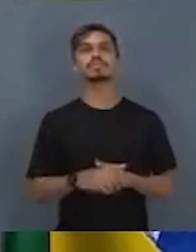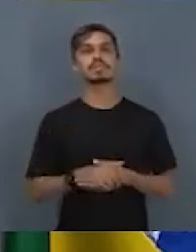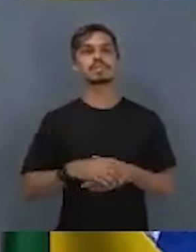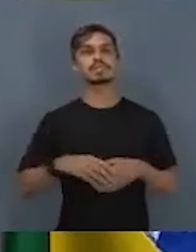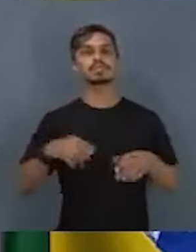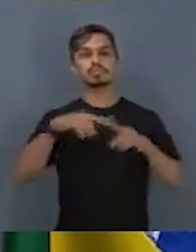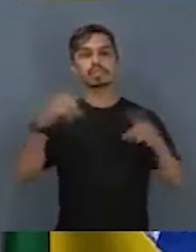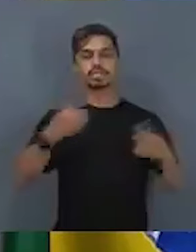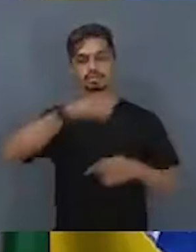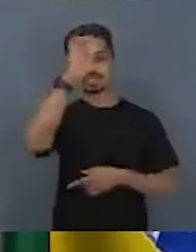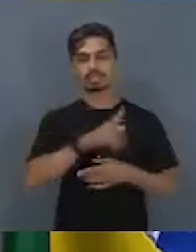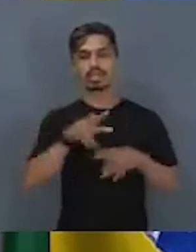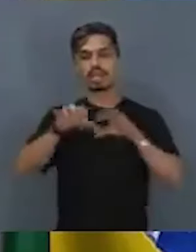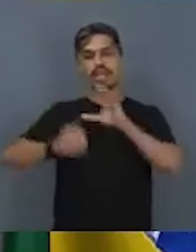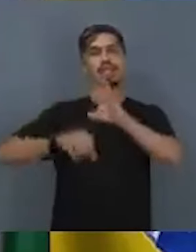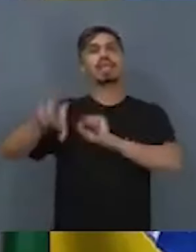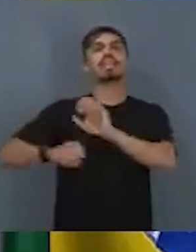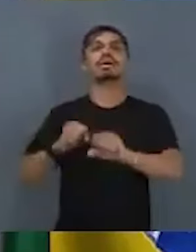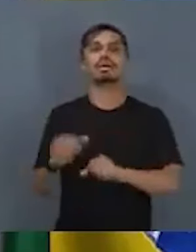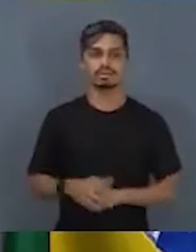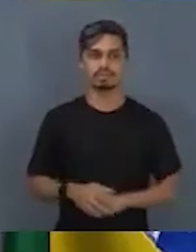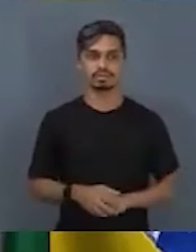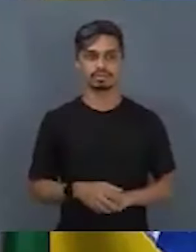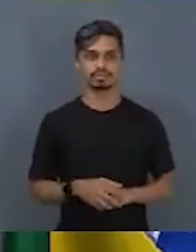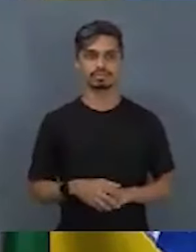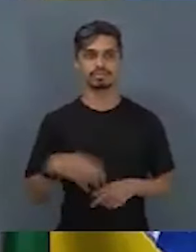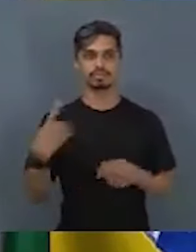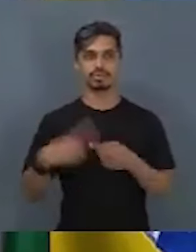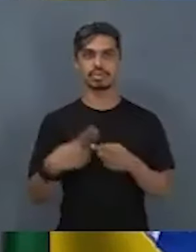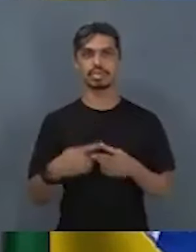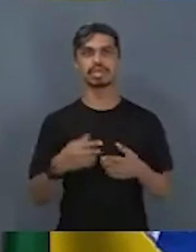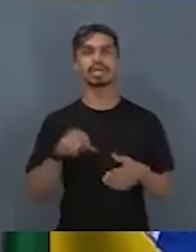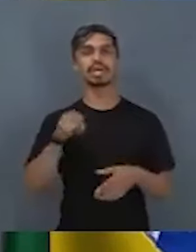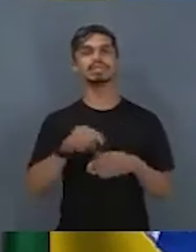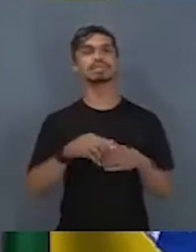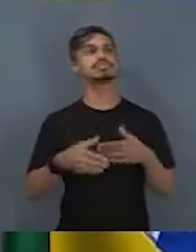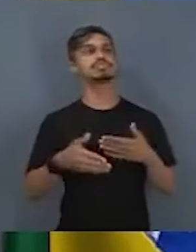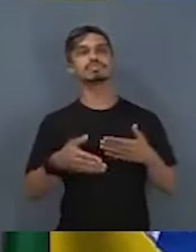caçada no Brasil, justamente por não ter filtro.